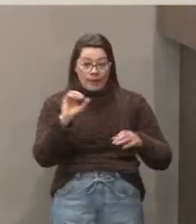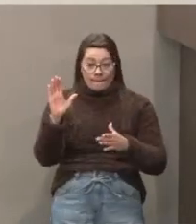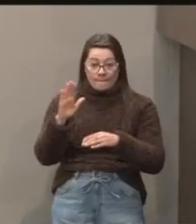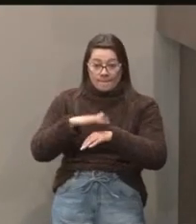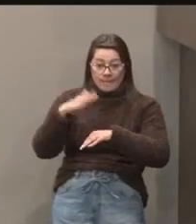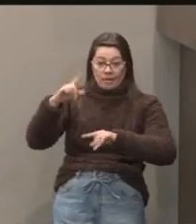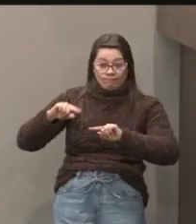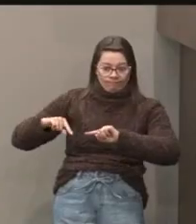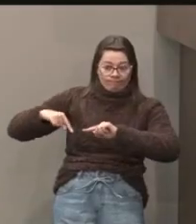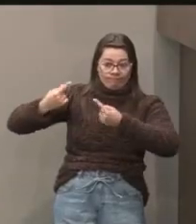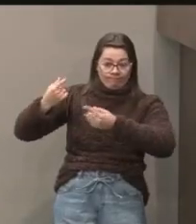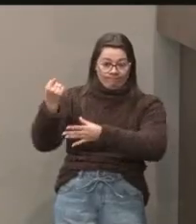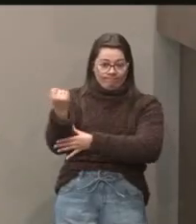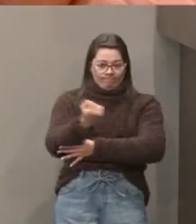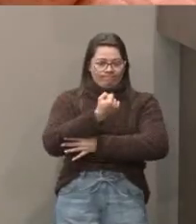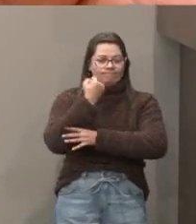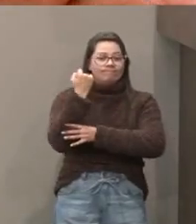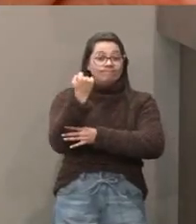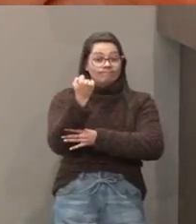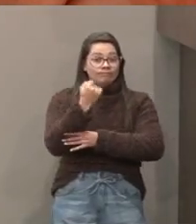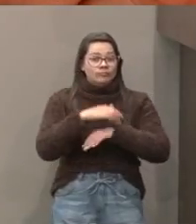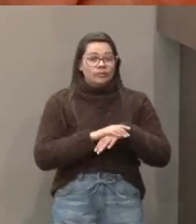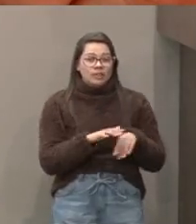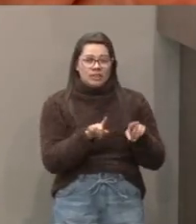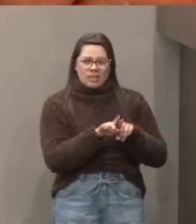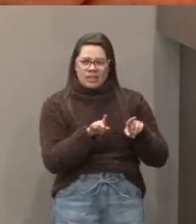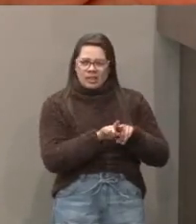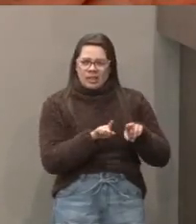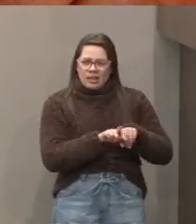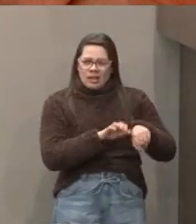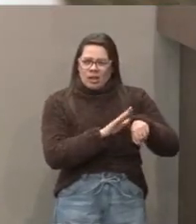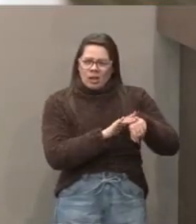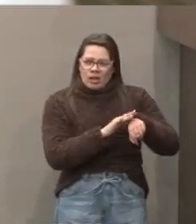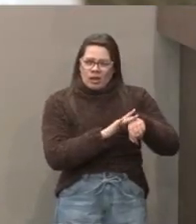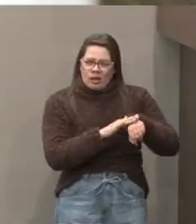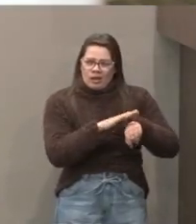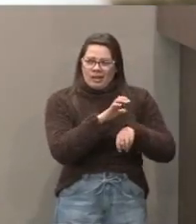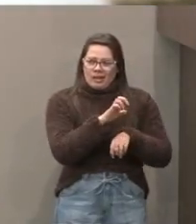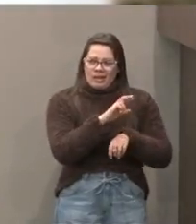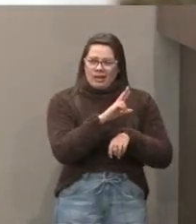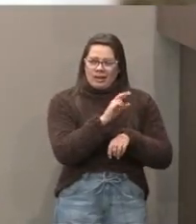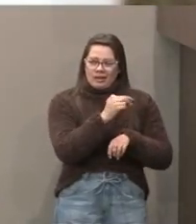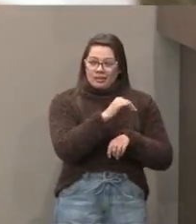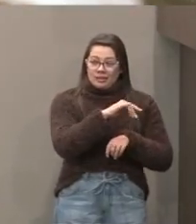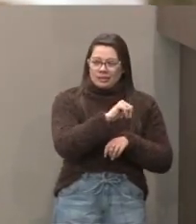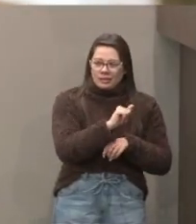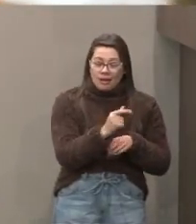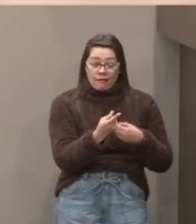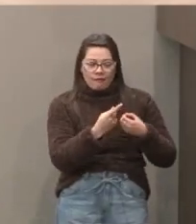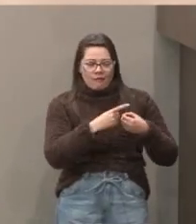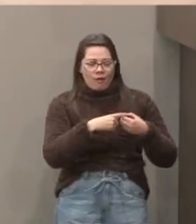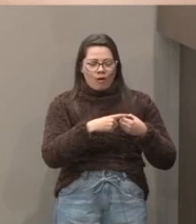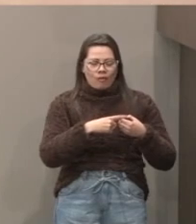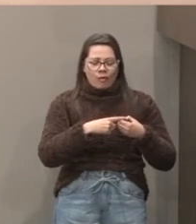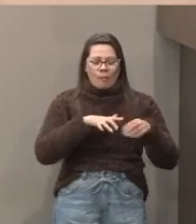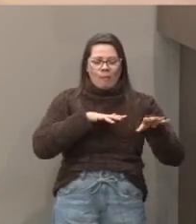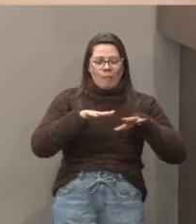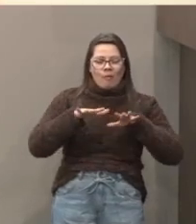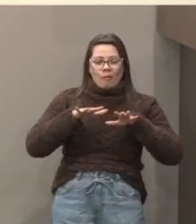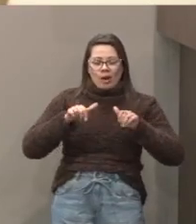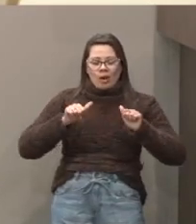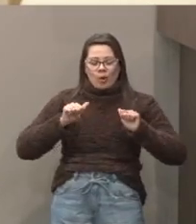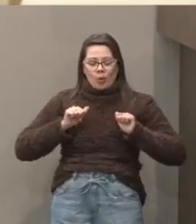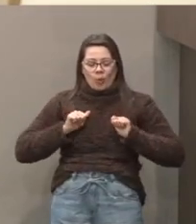mais desafiadores. Desde uma hérnia de disco, que devolve ao paciente a possibilidade de se movimentar sem dor, até